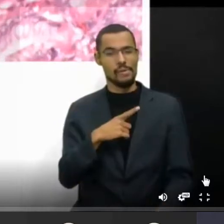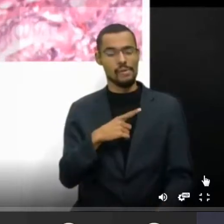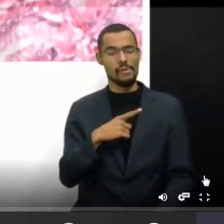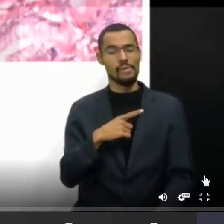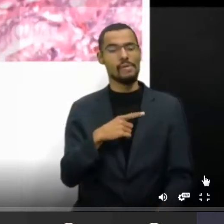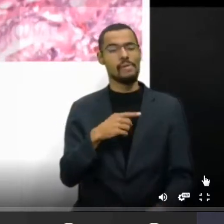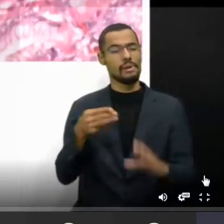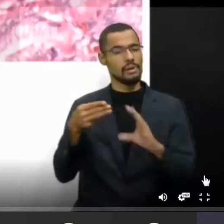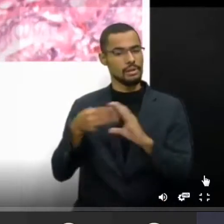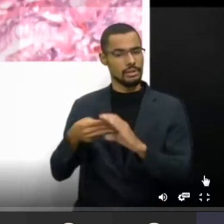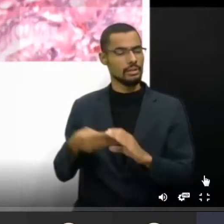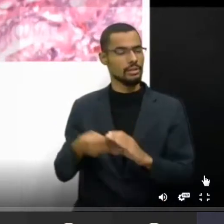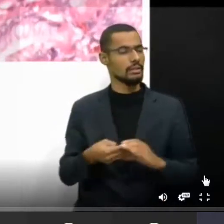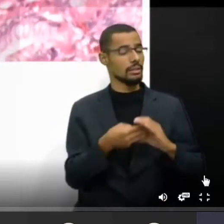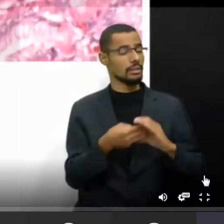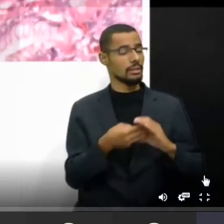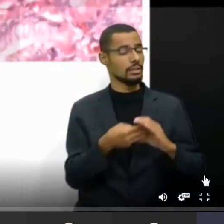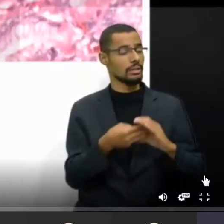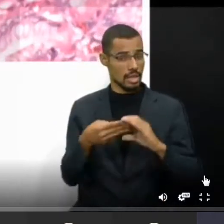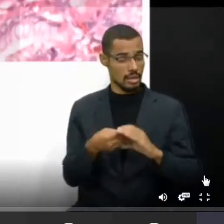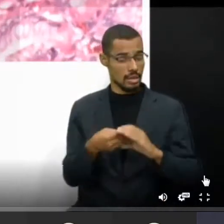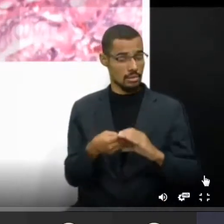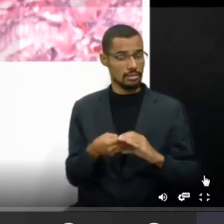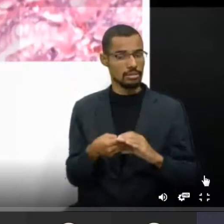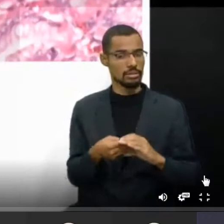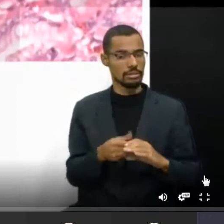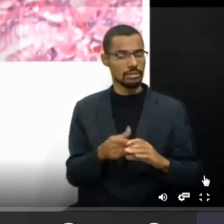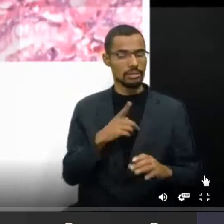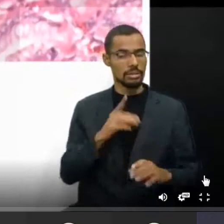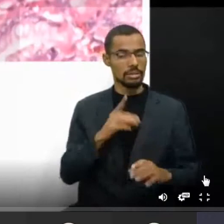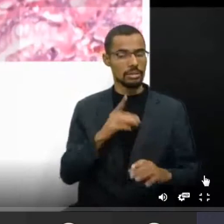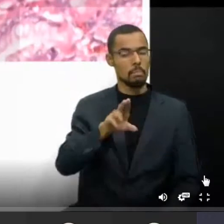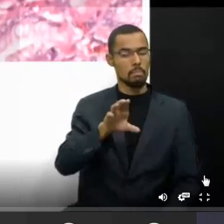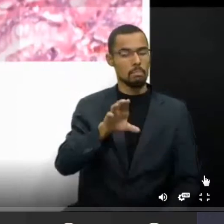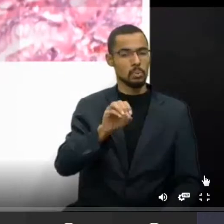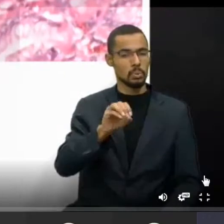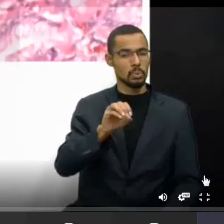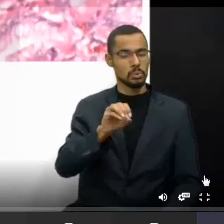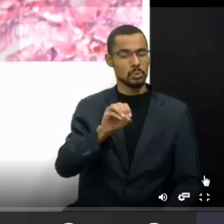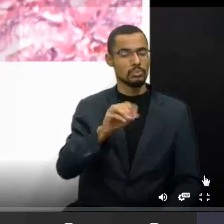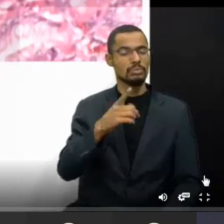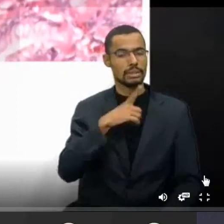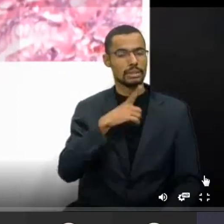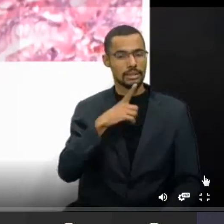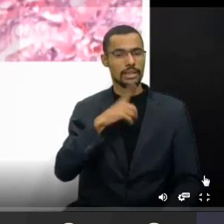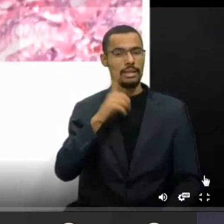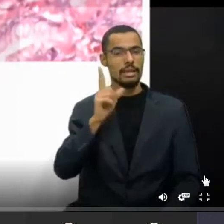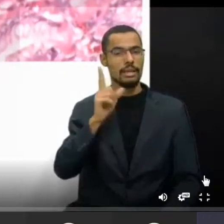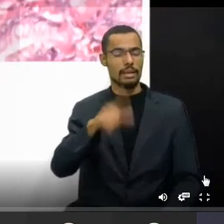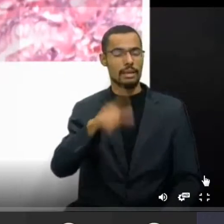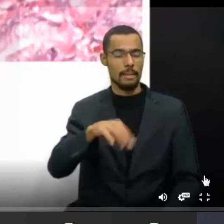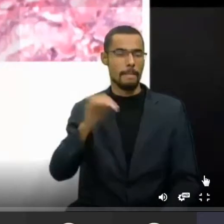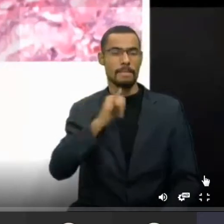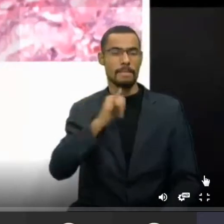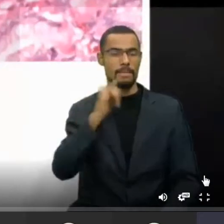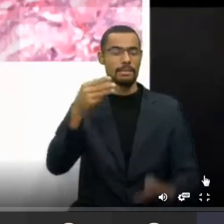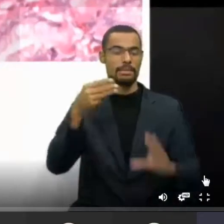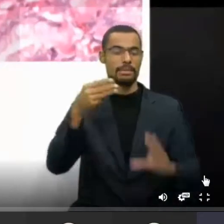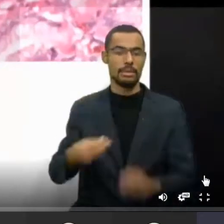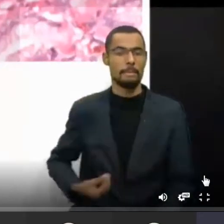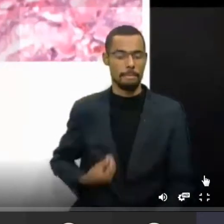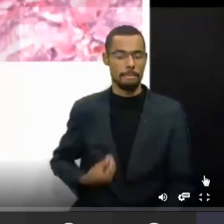as células que são secretoras de muco, que são essas células que estão